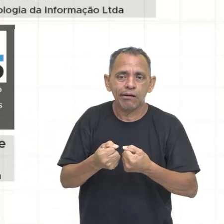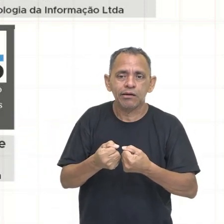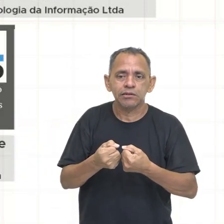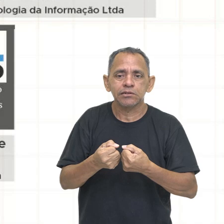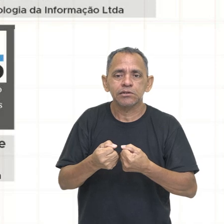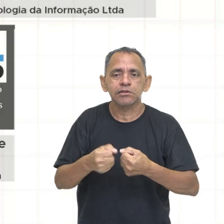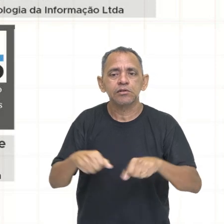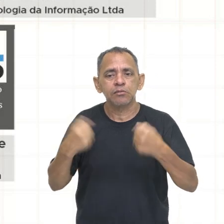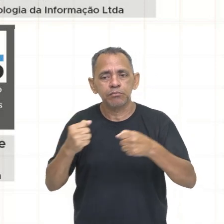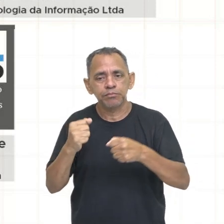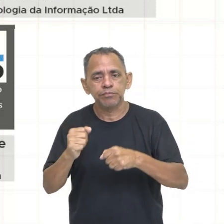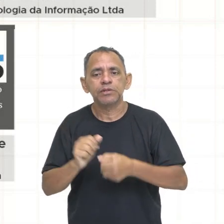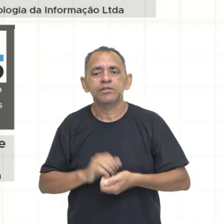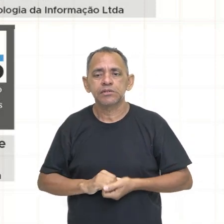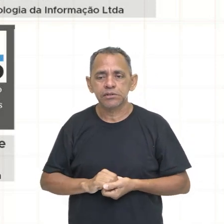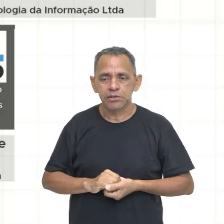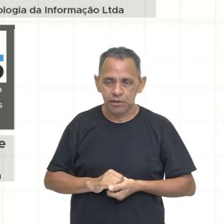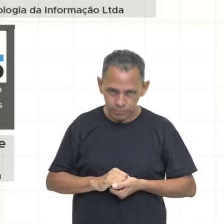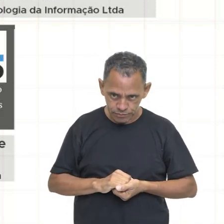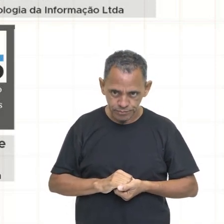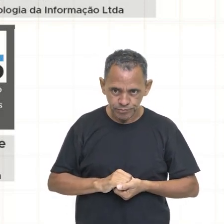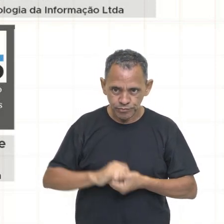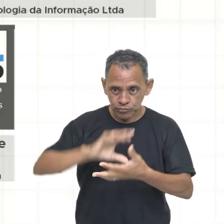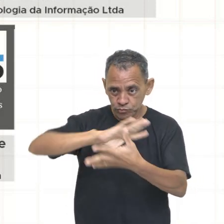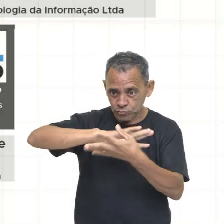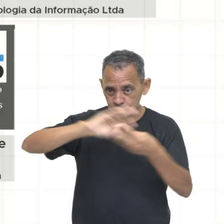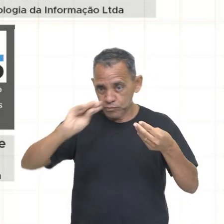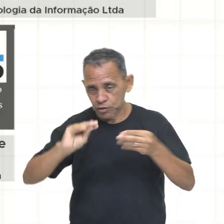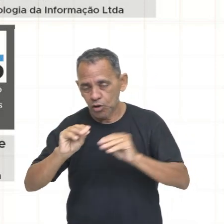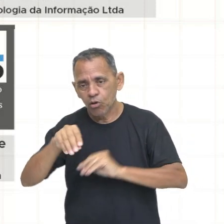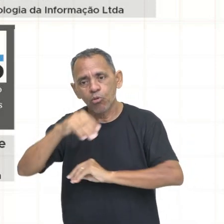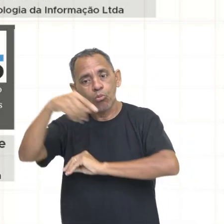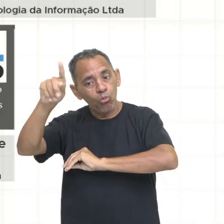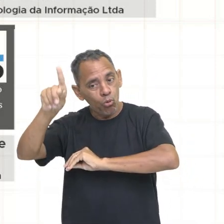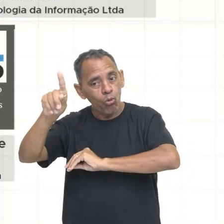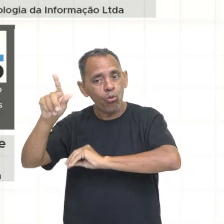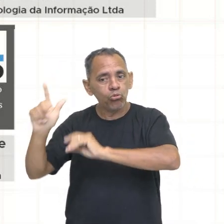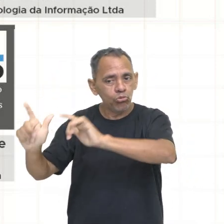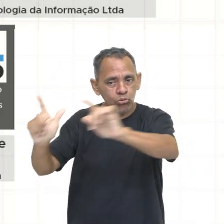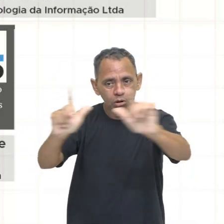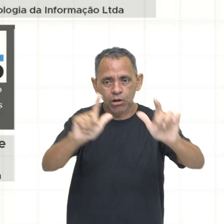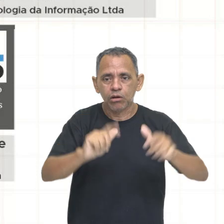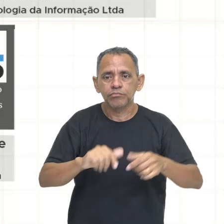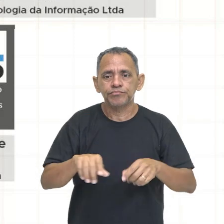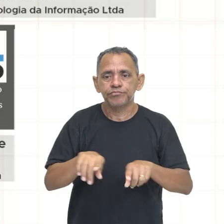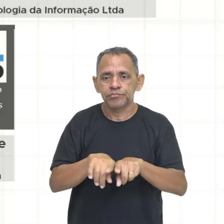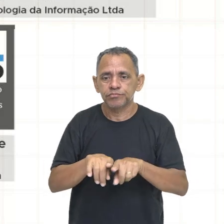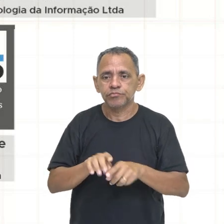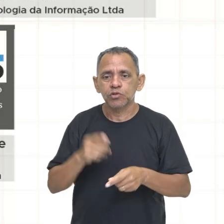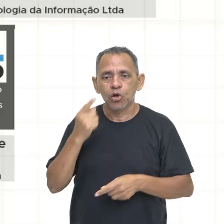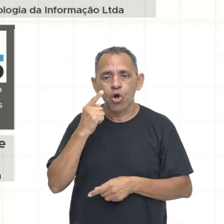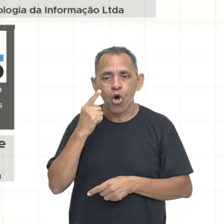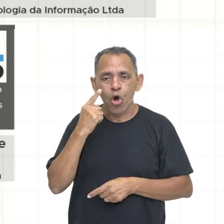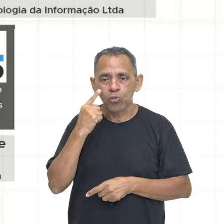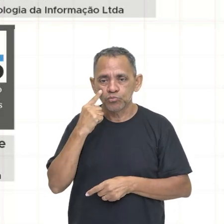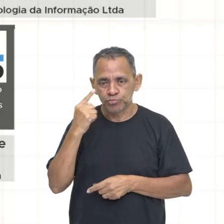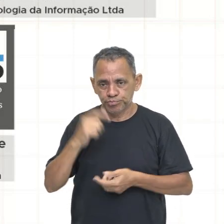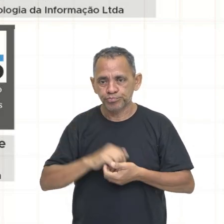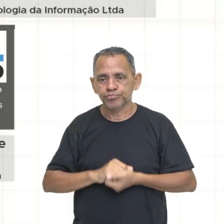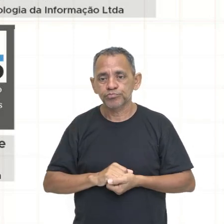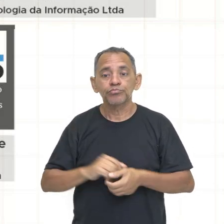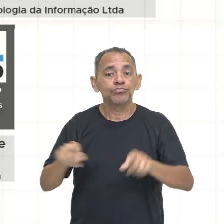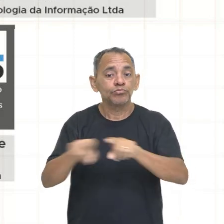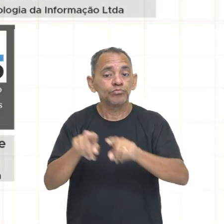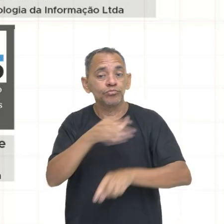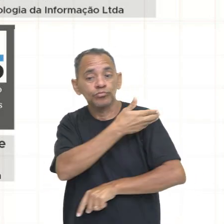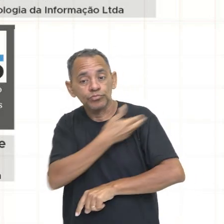que essa frase representava, certo? Vamos observar nesse governo uma imprensa censurada,